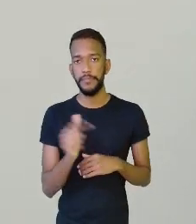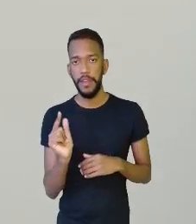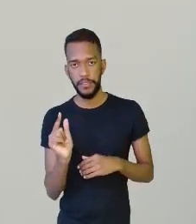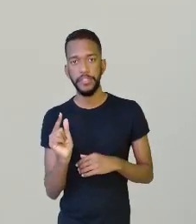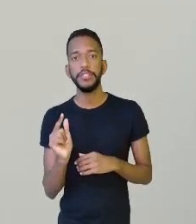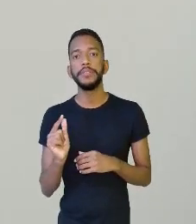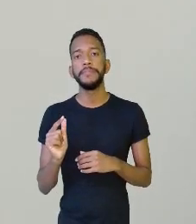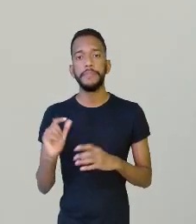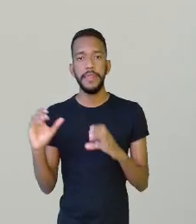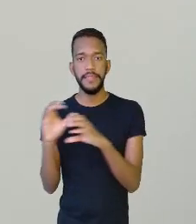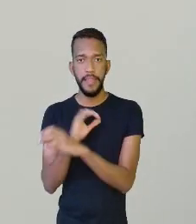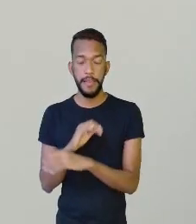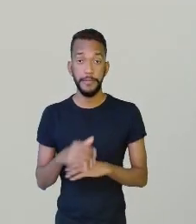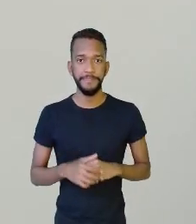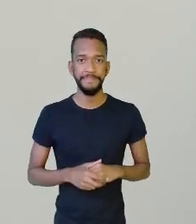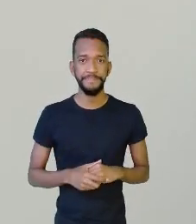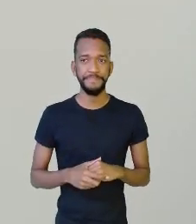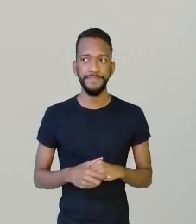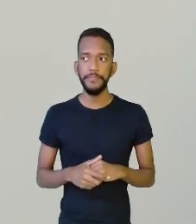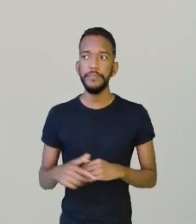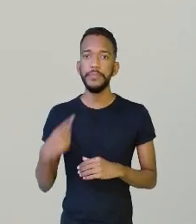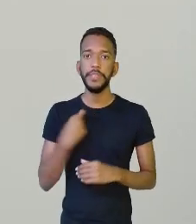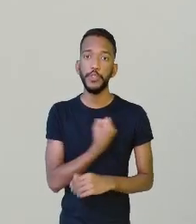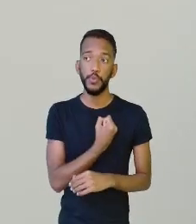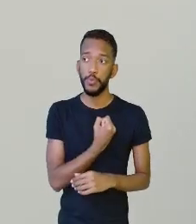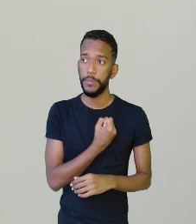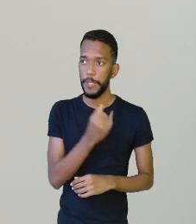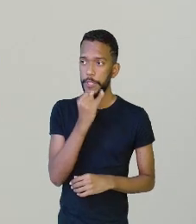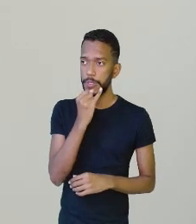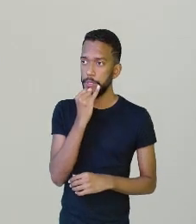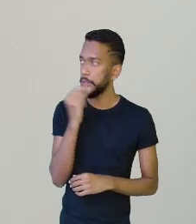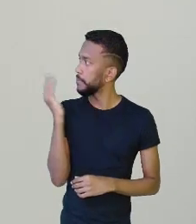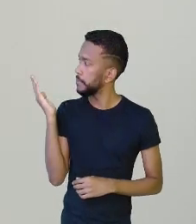Aqui eu tenho esse número